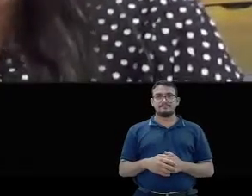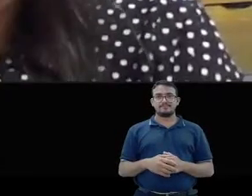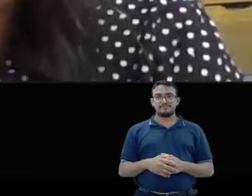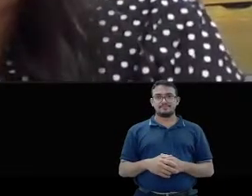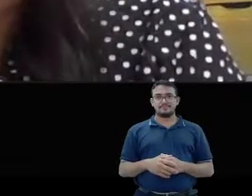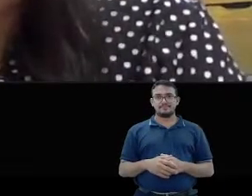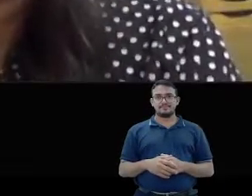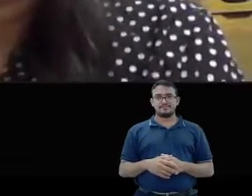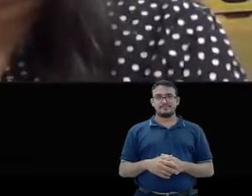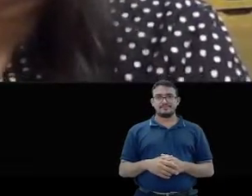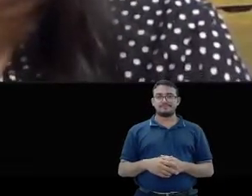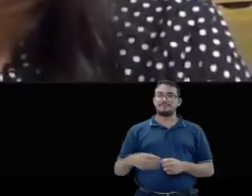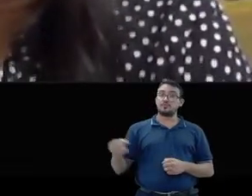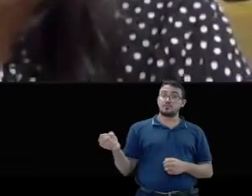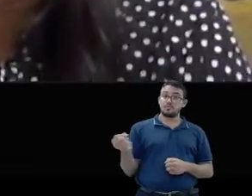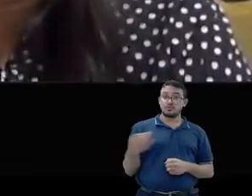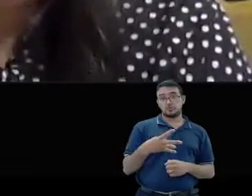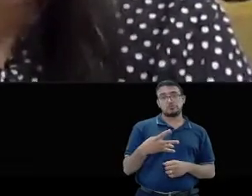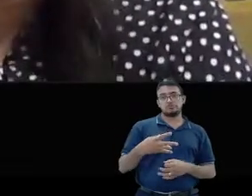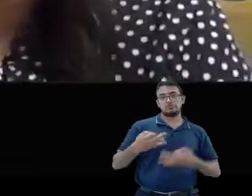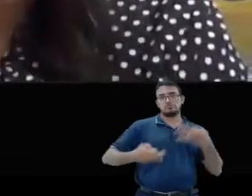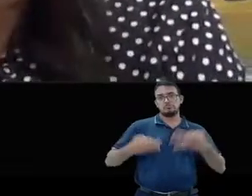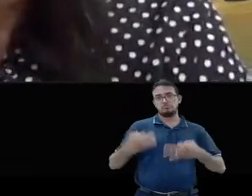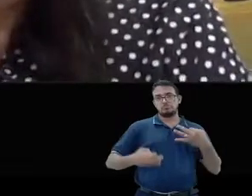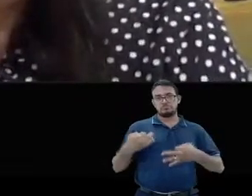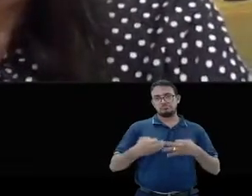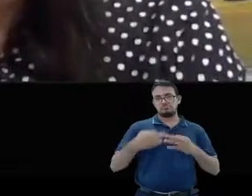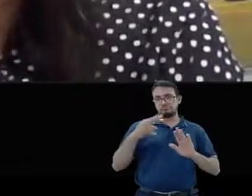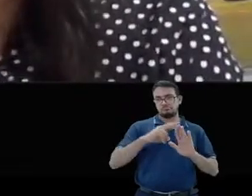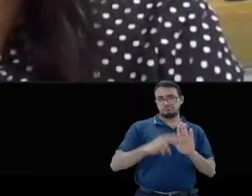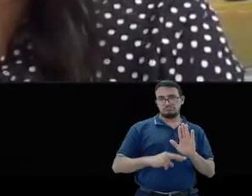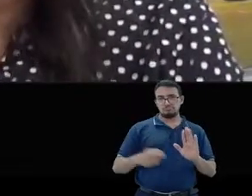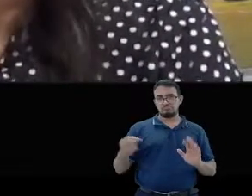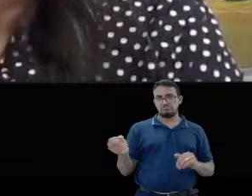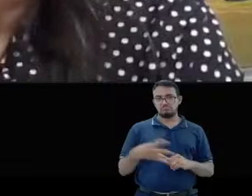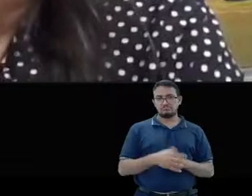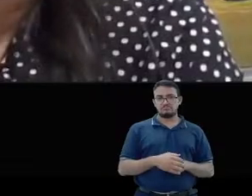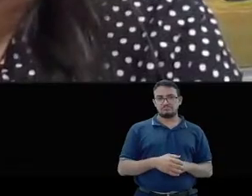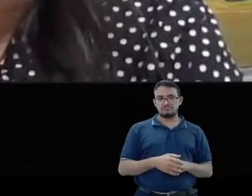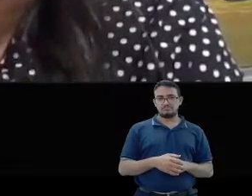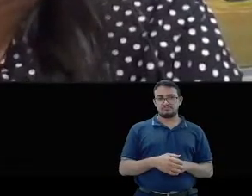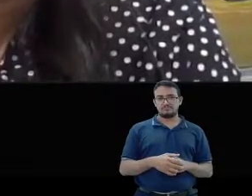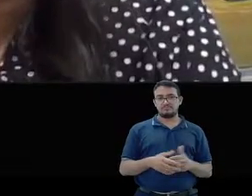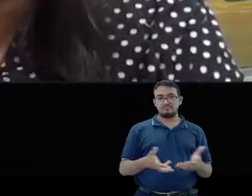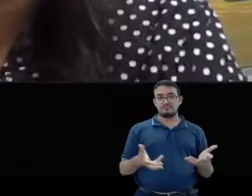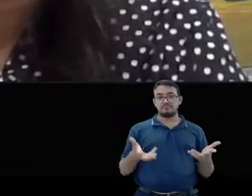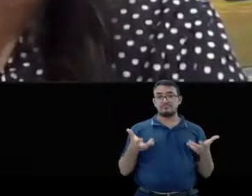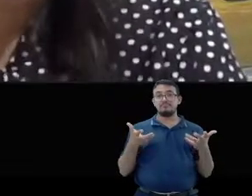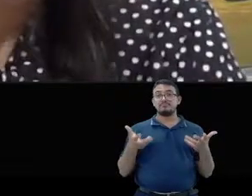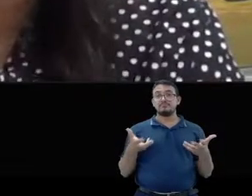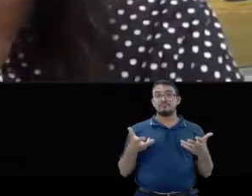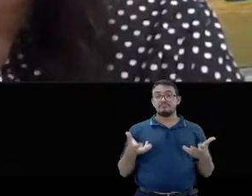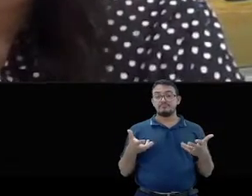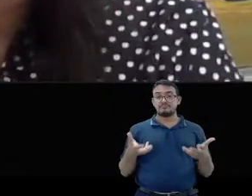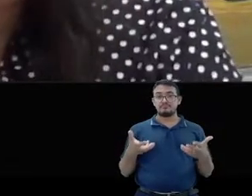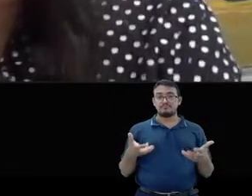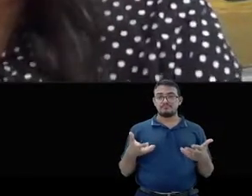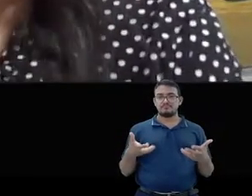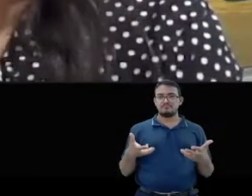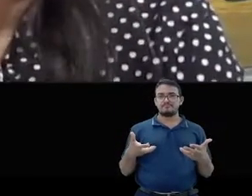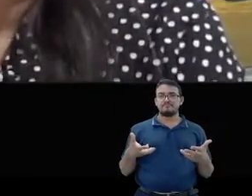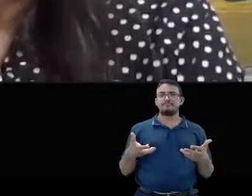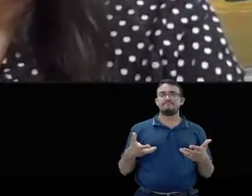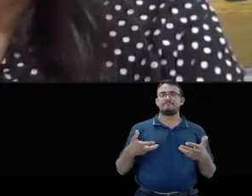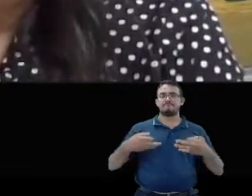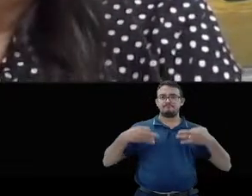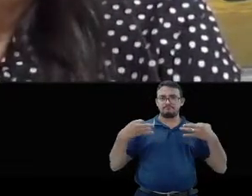inovação jurídica para tentar atender ao requisito da onerosidade. Então, subordinação.